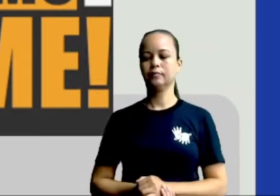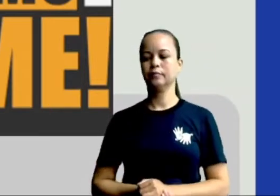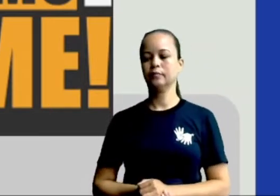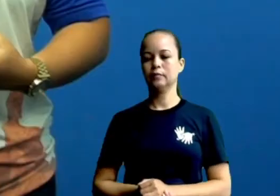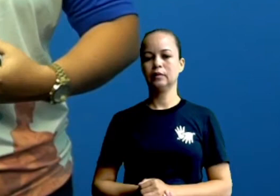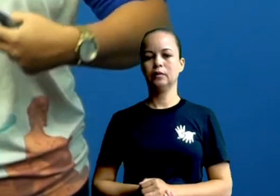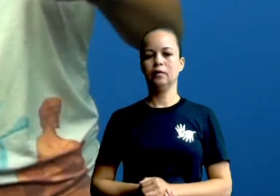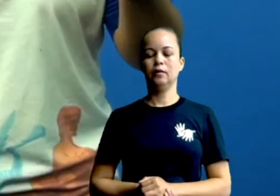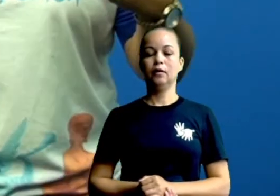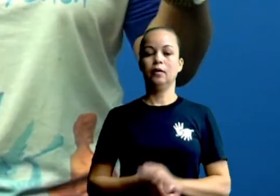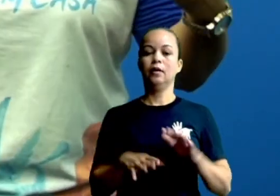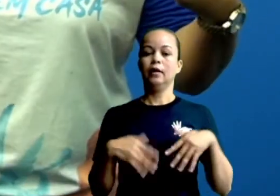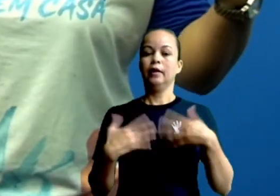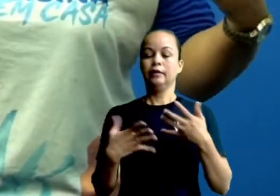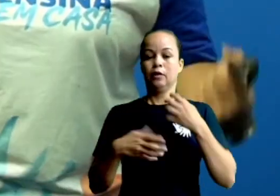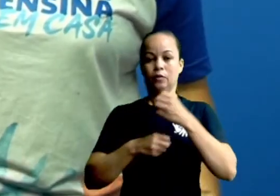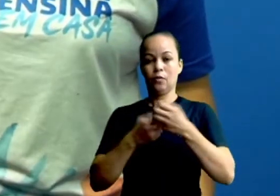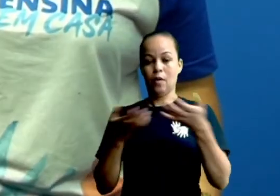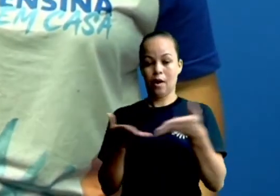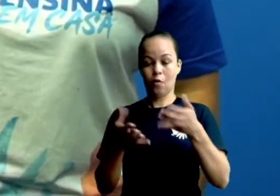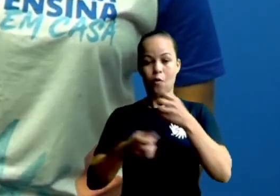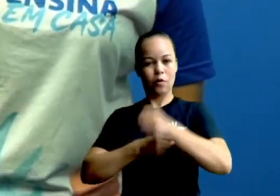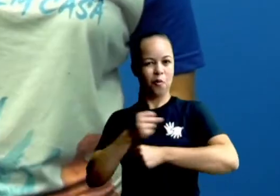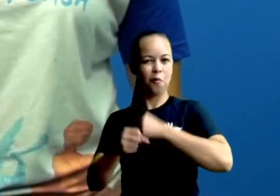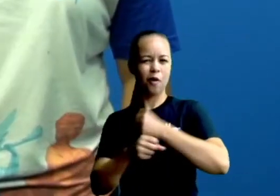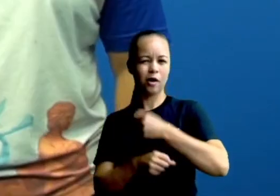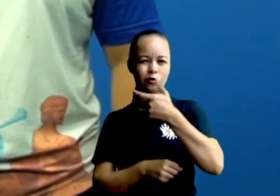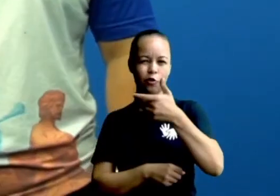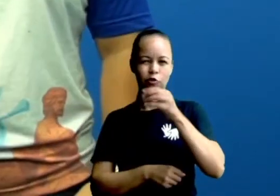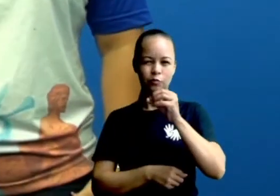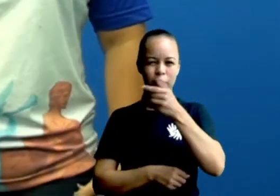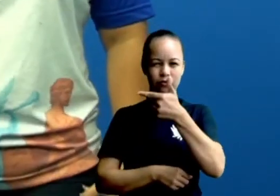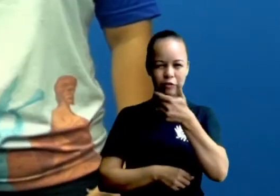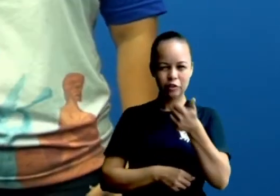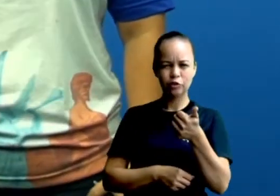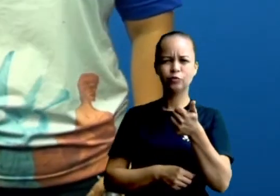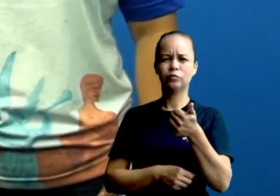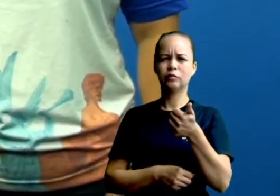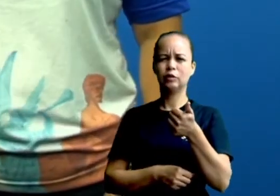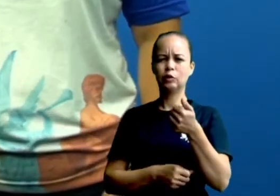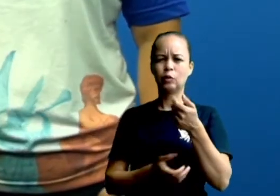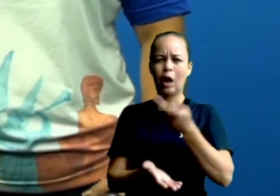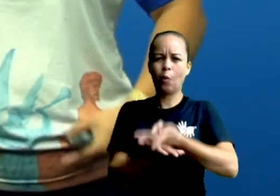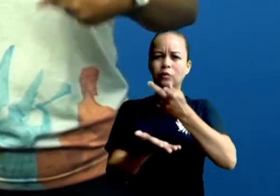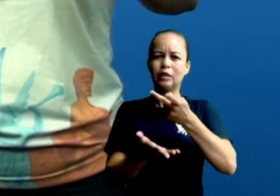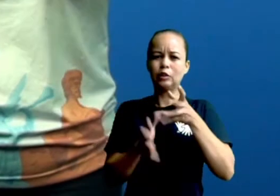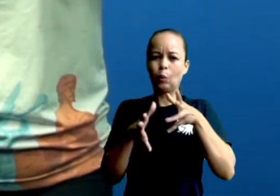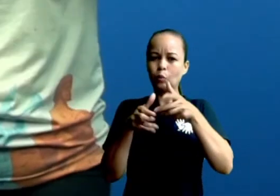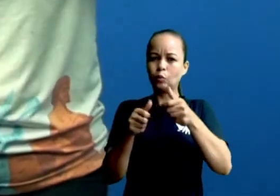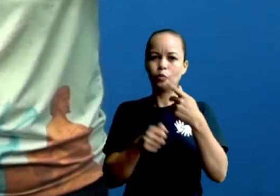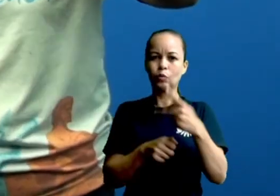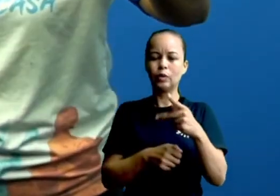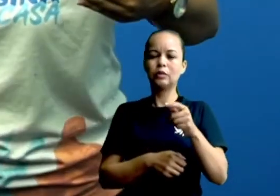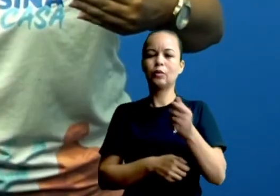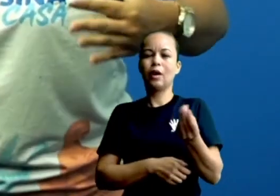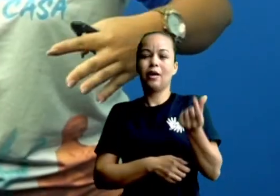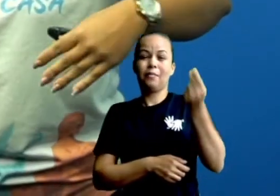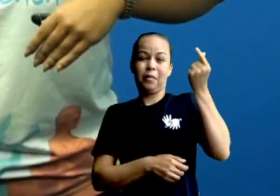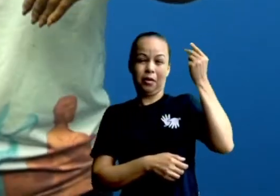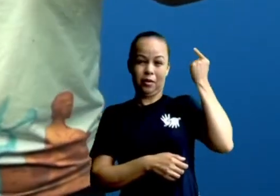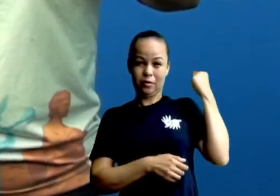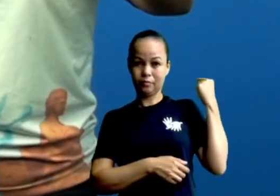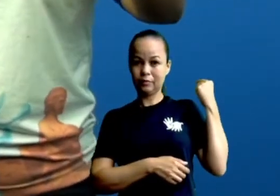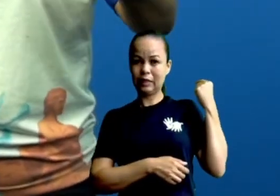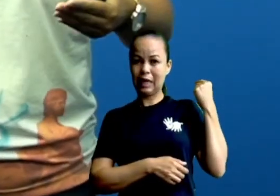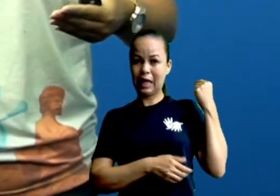só, a gente está em 2021. Tudo isso aconteceu há muito tempo atrás e até hoje